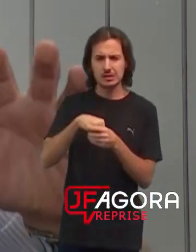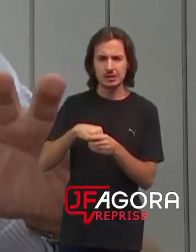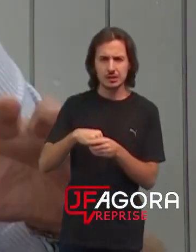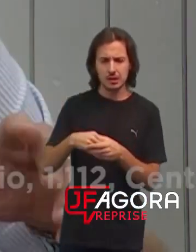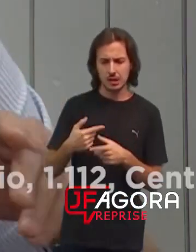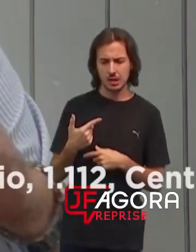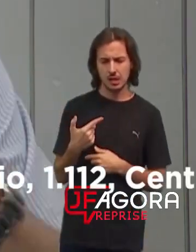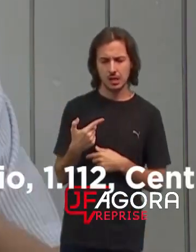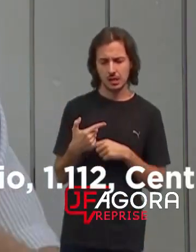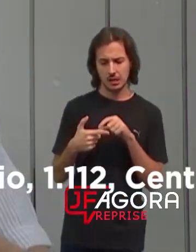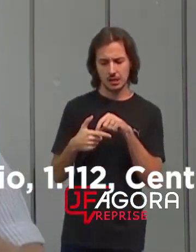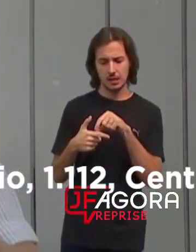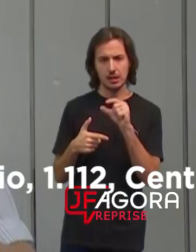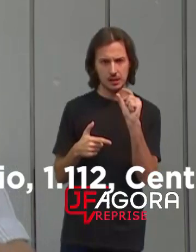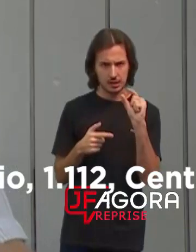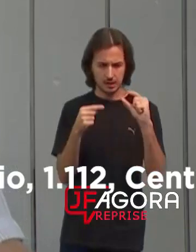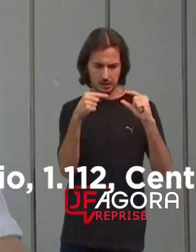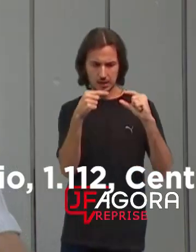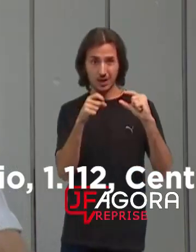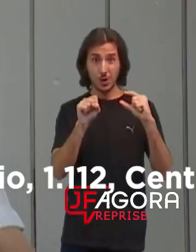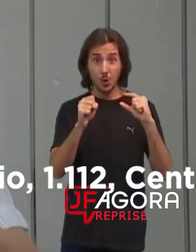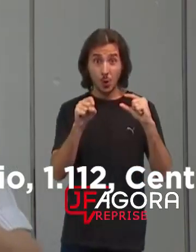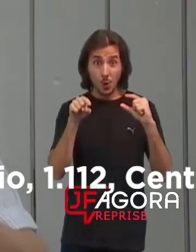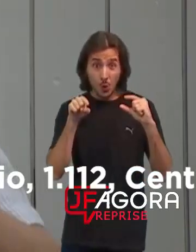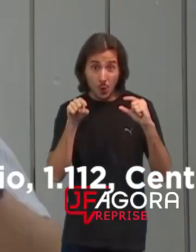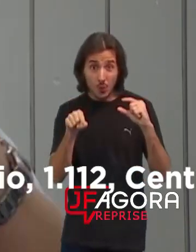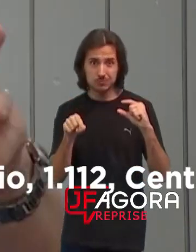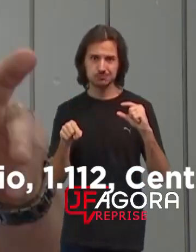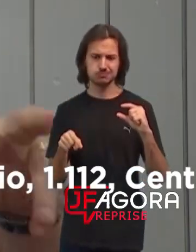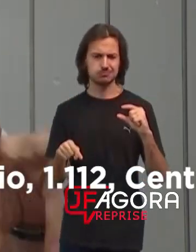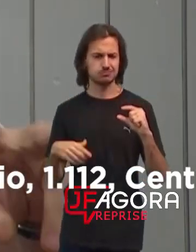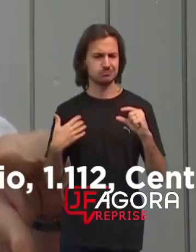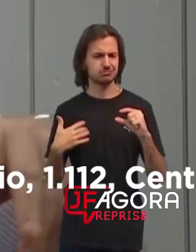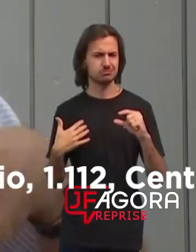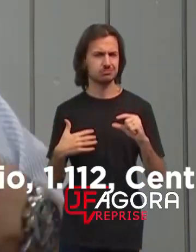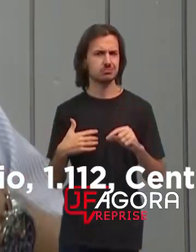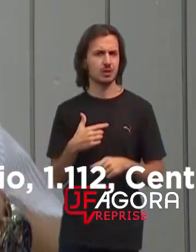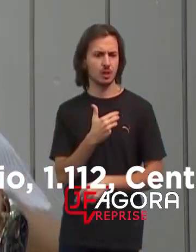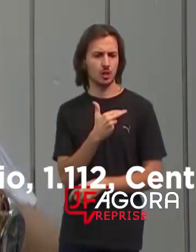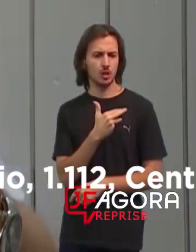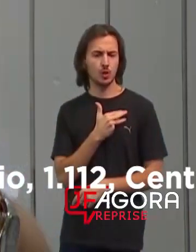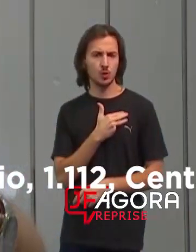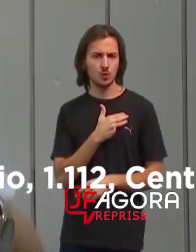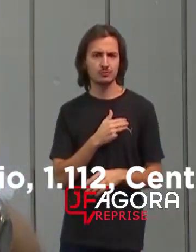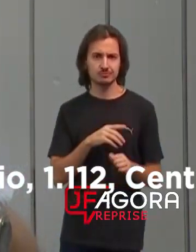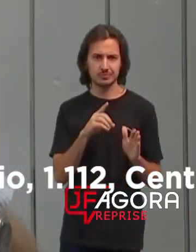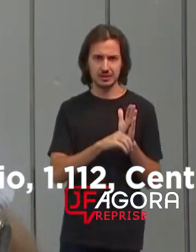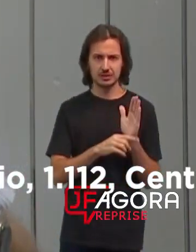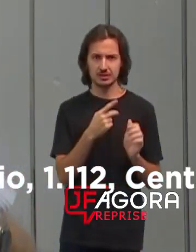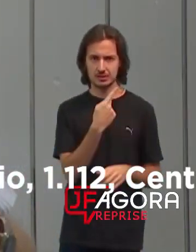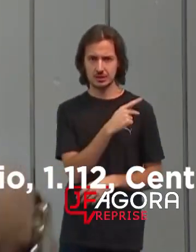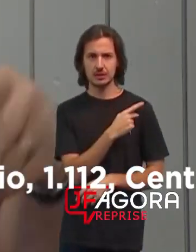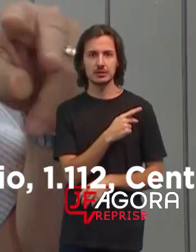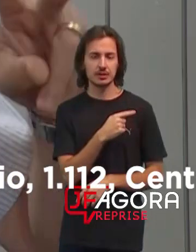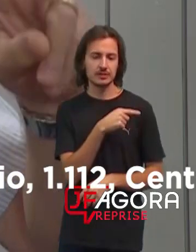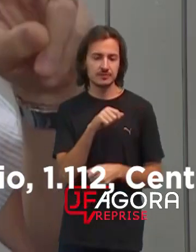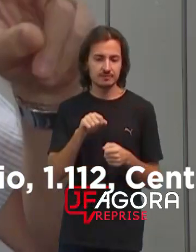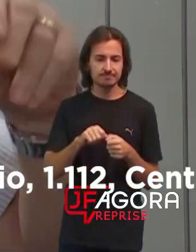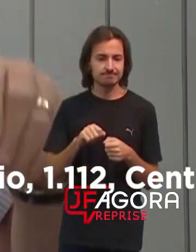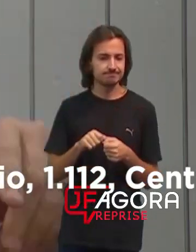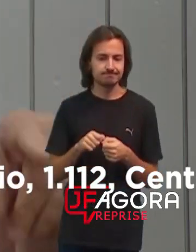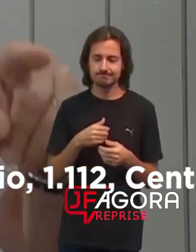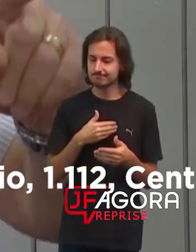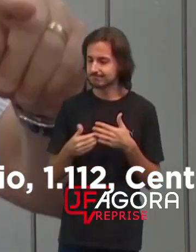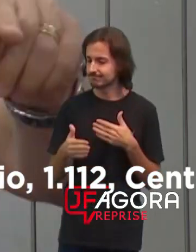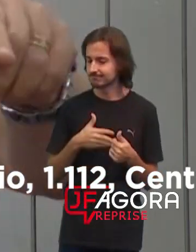que o presidente Lula fez agora há pouco tempo, 2023, ele dá direito à pessoa, vereador Marlon Siqueira. A pessoa pode ter,